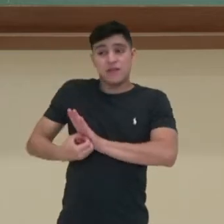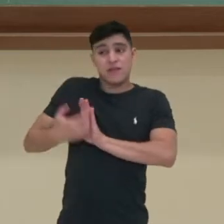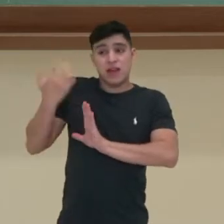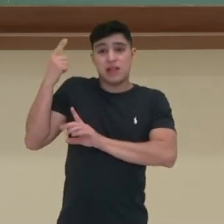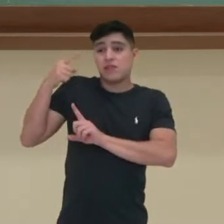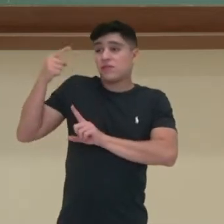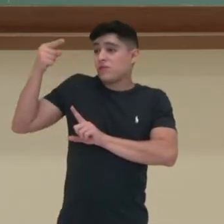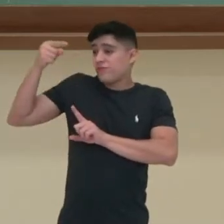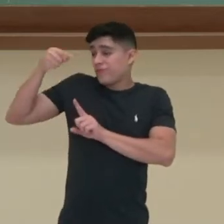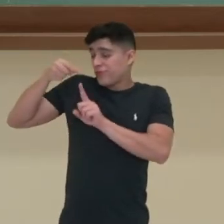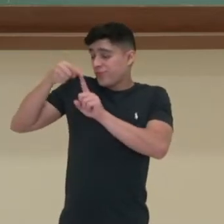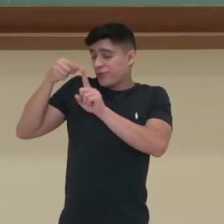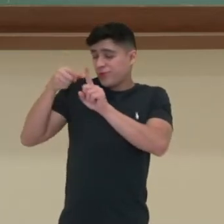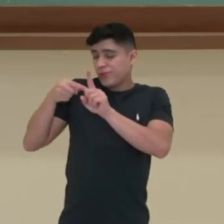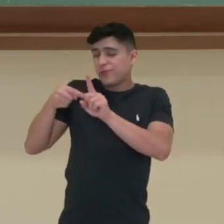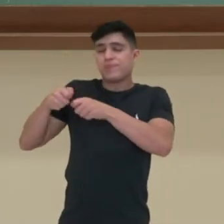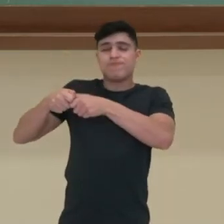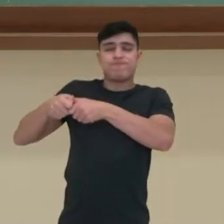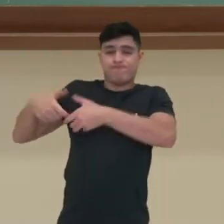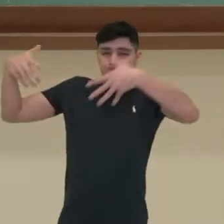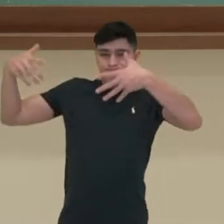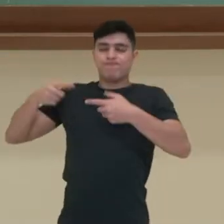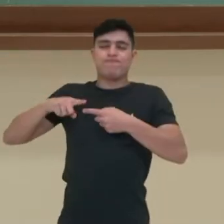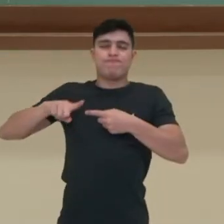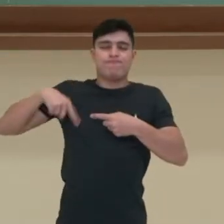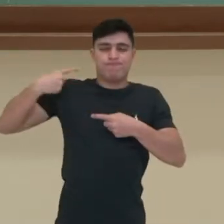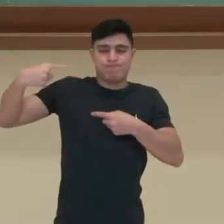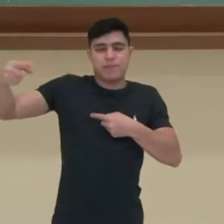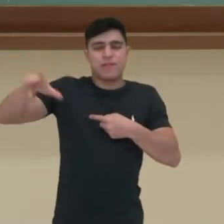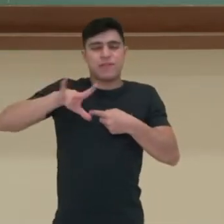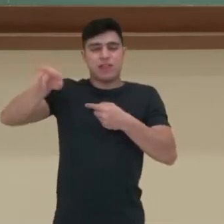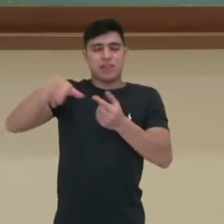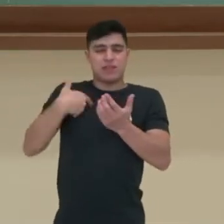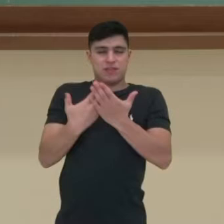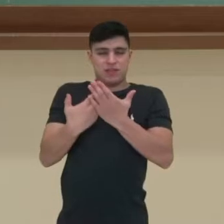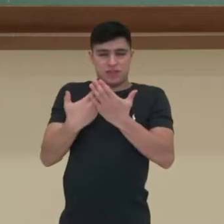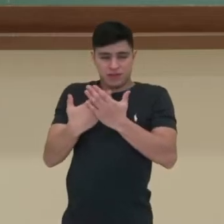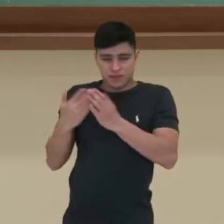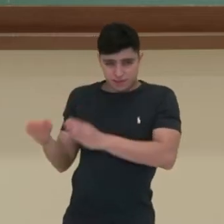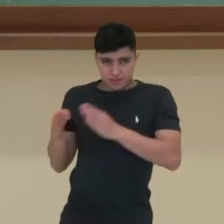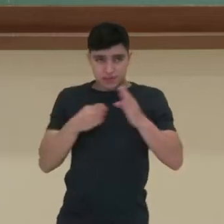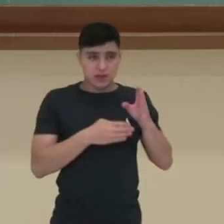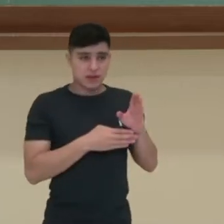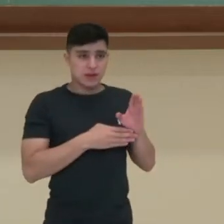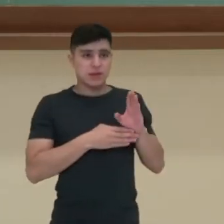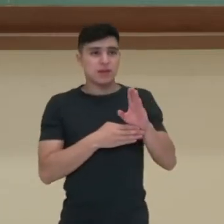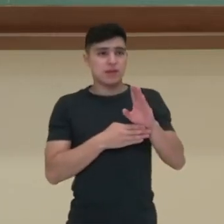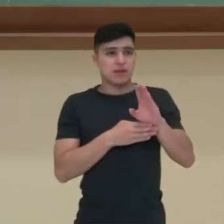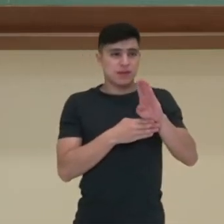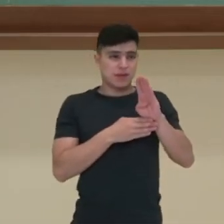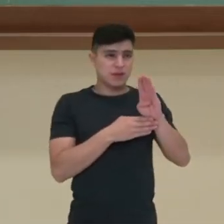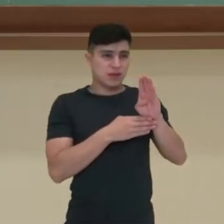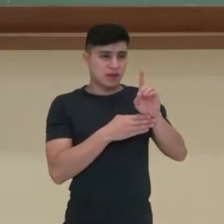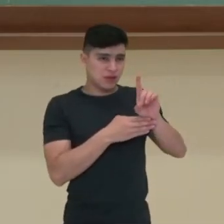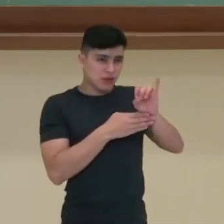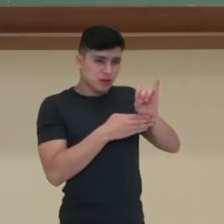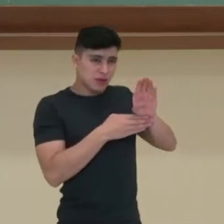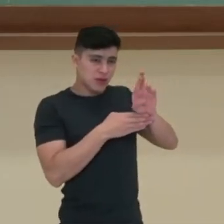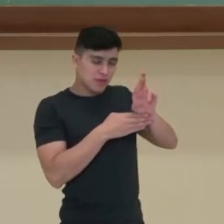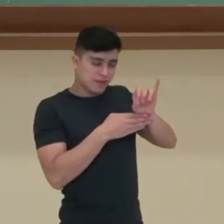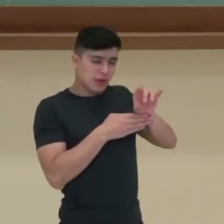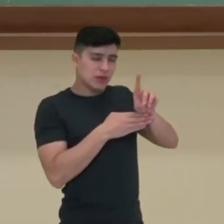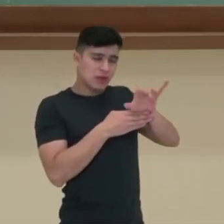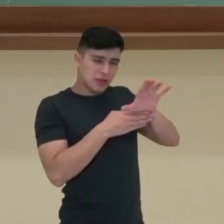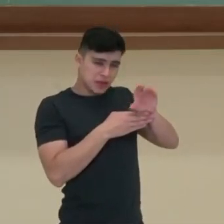genótipos grandes que a gente vai analisar na sequência ali. Primeiramente, gente, com relação ao dihibridismo, 3 formas de resolver problemas